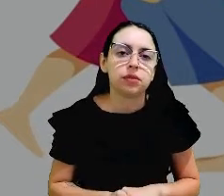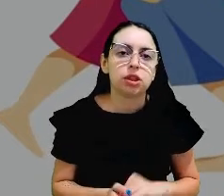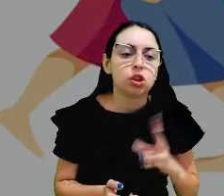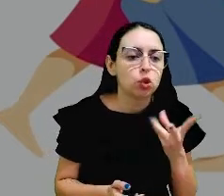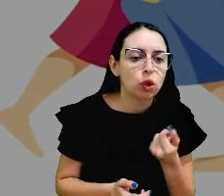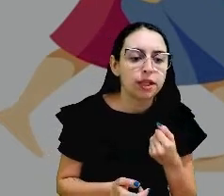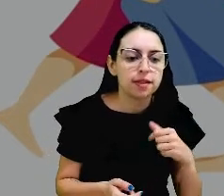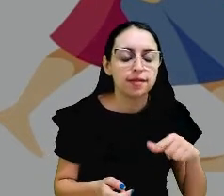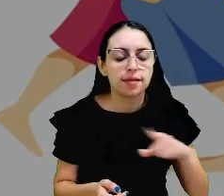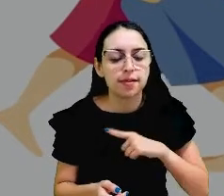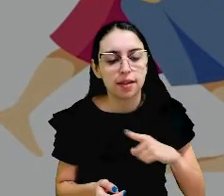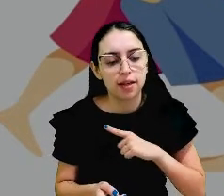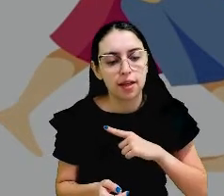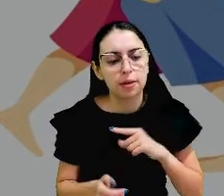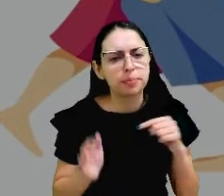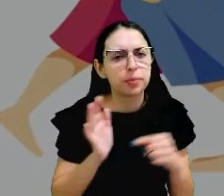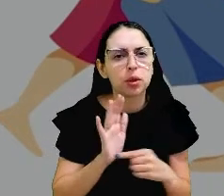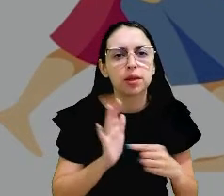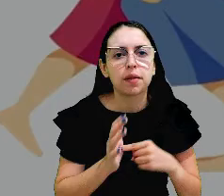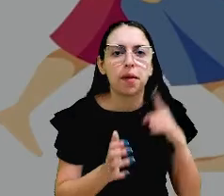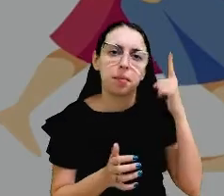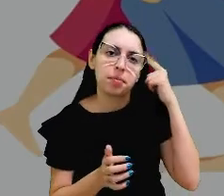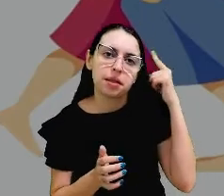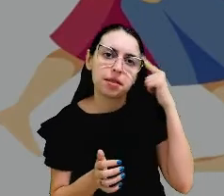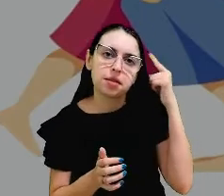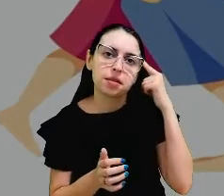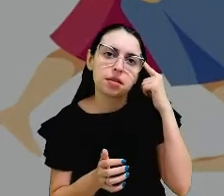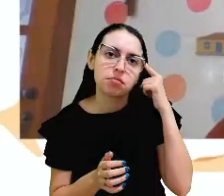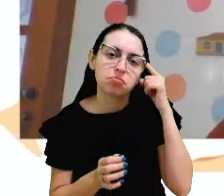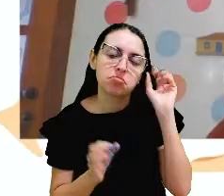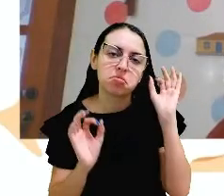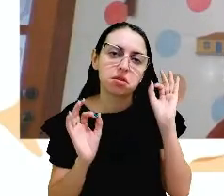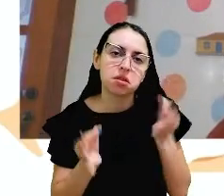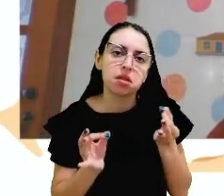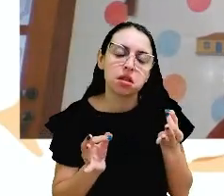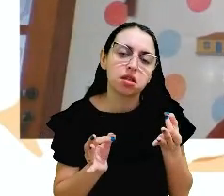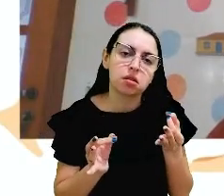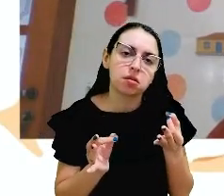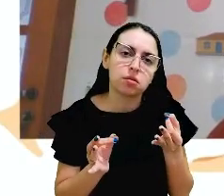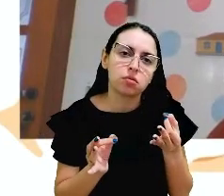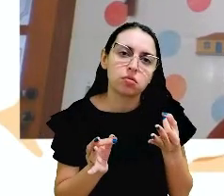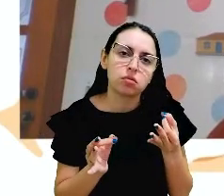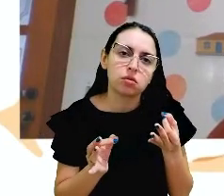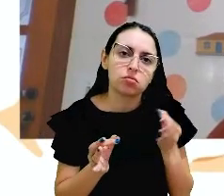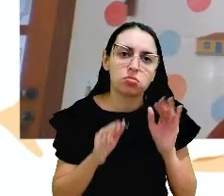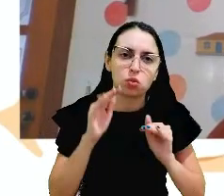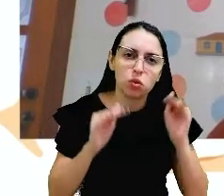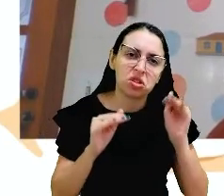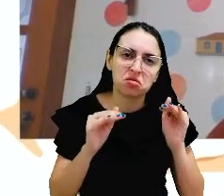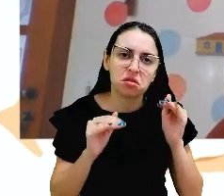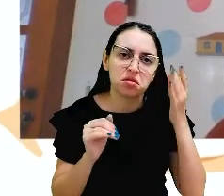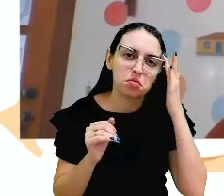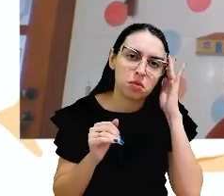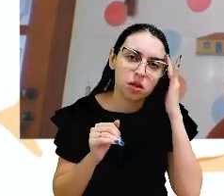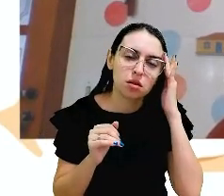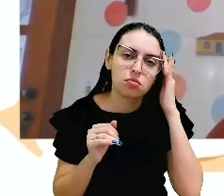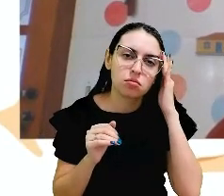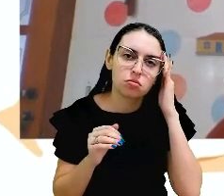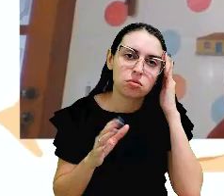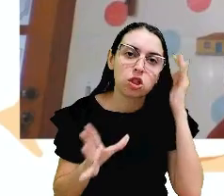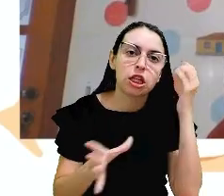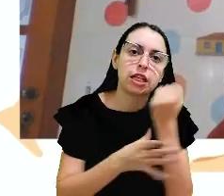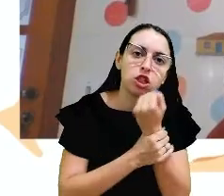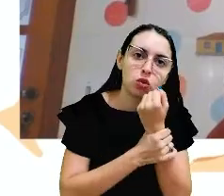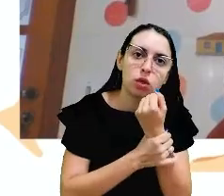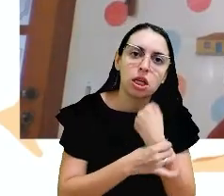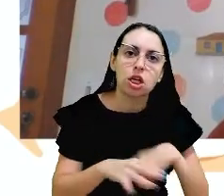Então, nós temos que pontuar e pensar exatamente nesse sentido, de garantirmos